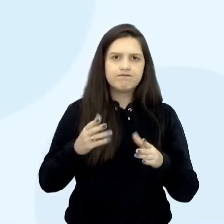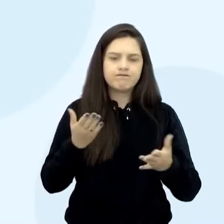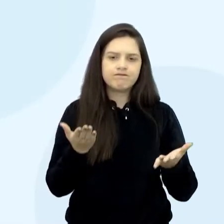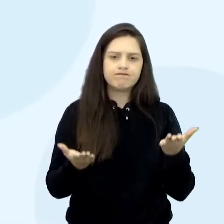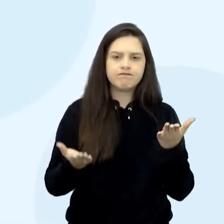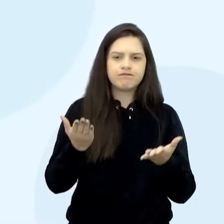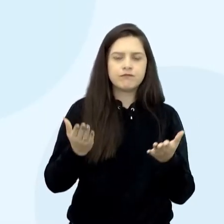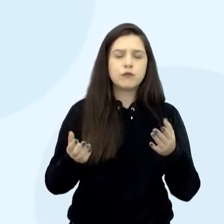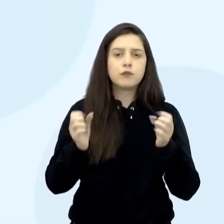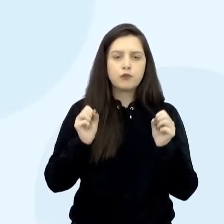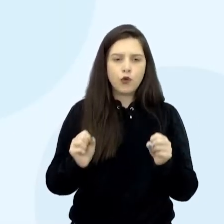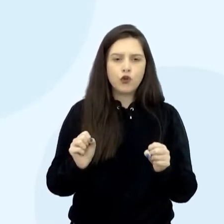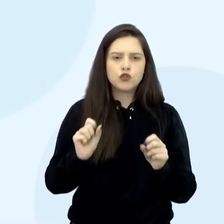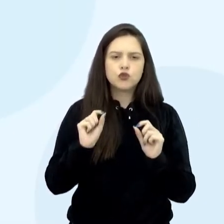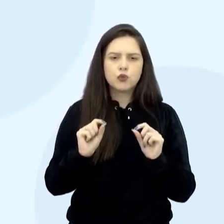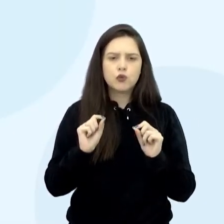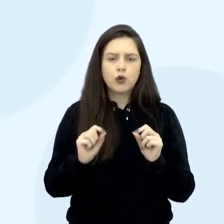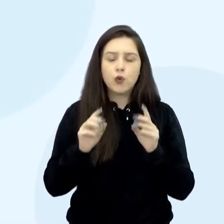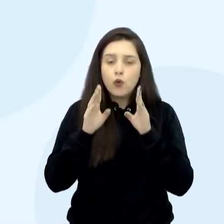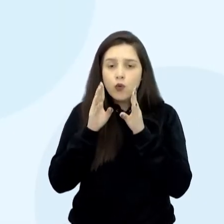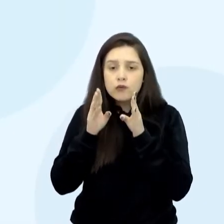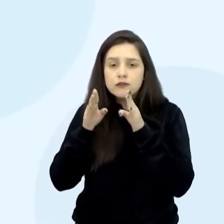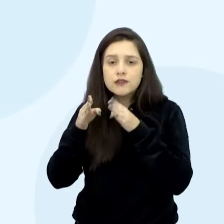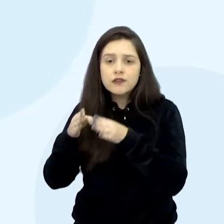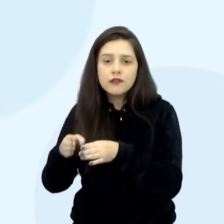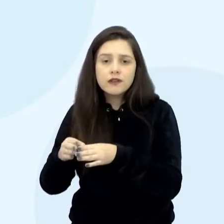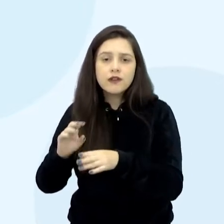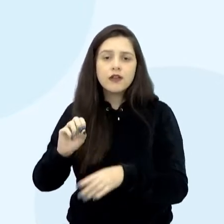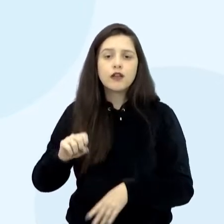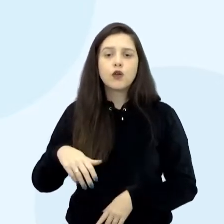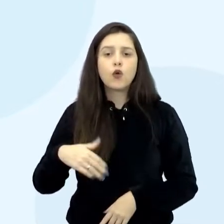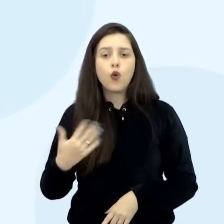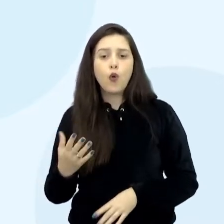podem ser em função da concentração ou da